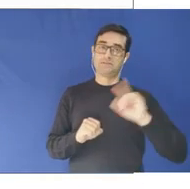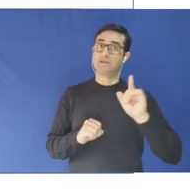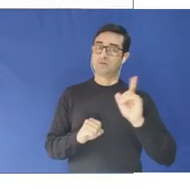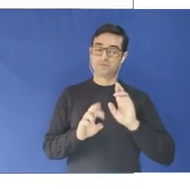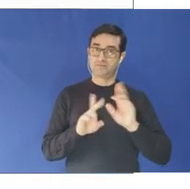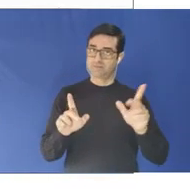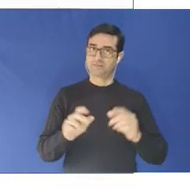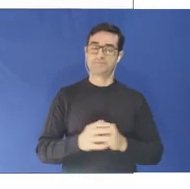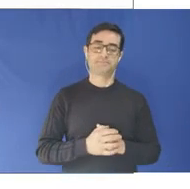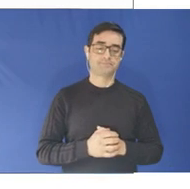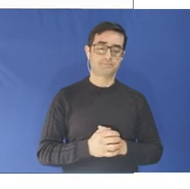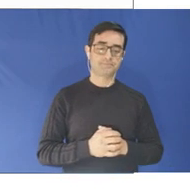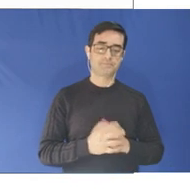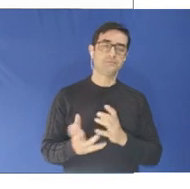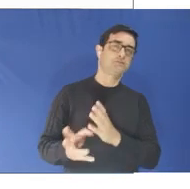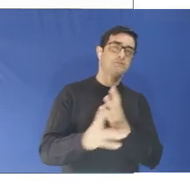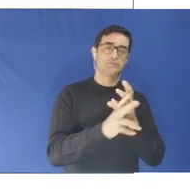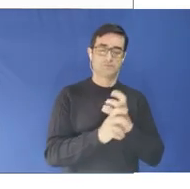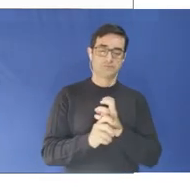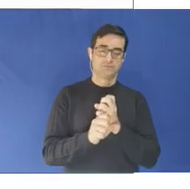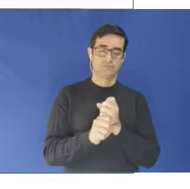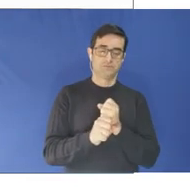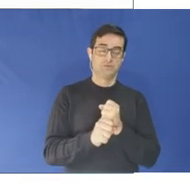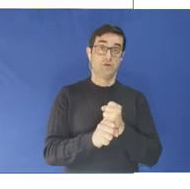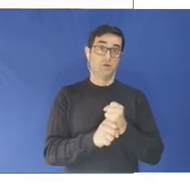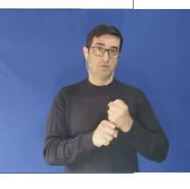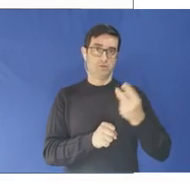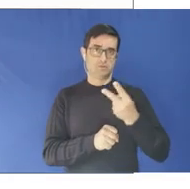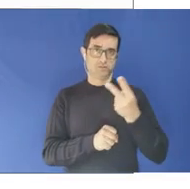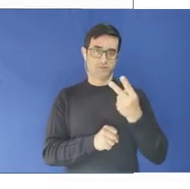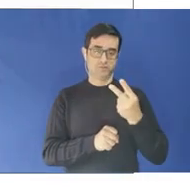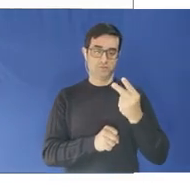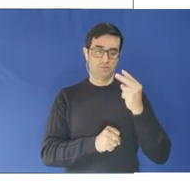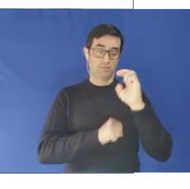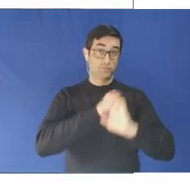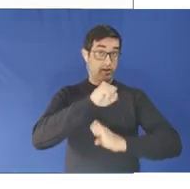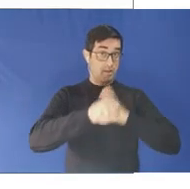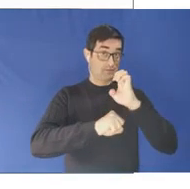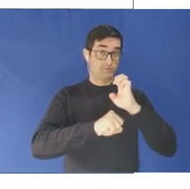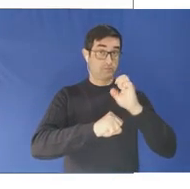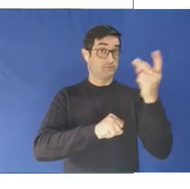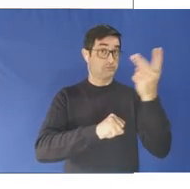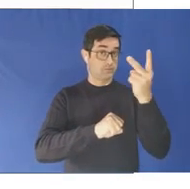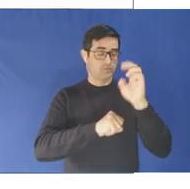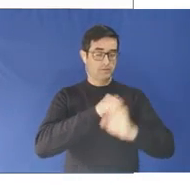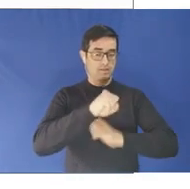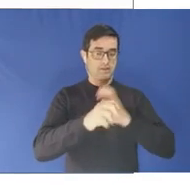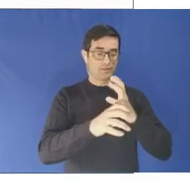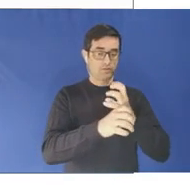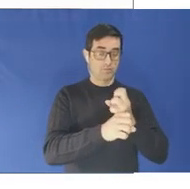questão energética. Então, como é que eu vou fazer? Eu estou calculando para esse segundo elétron. Tem 2 aqui, eu estou falando do